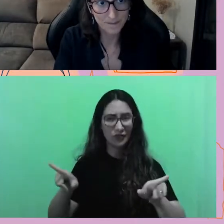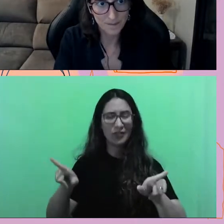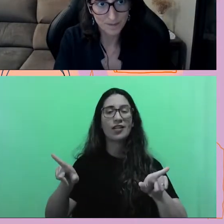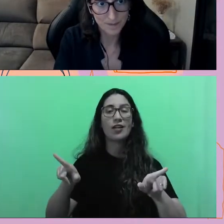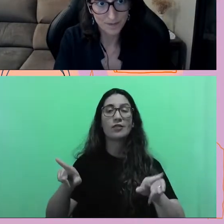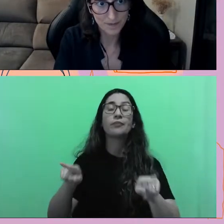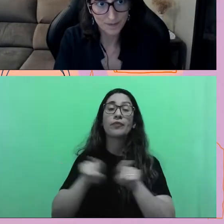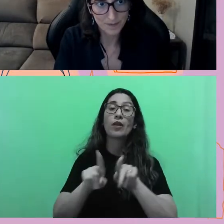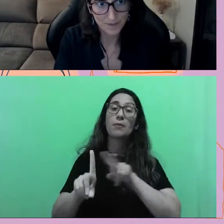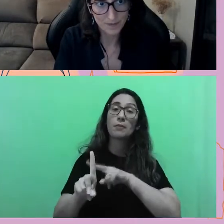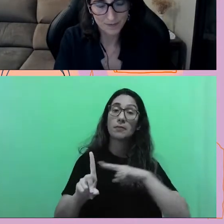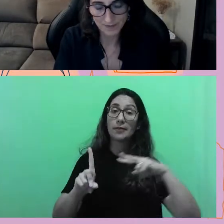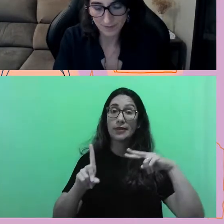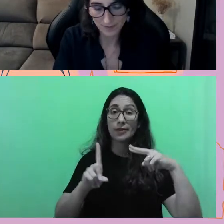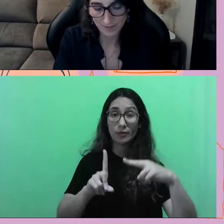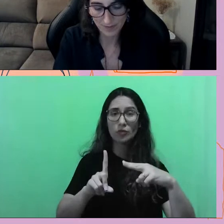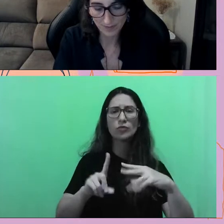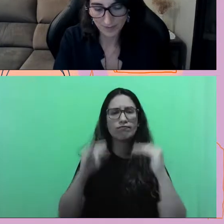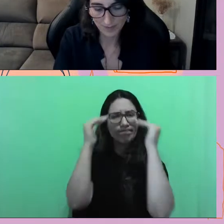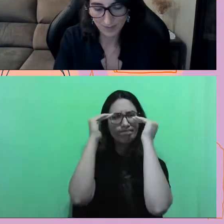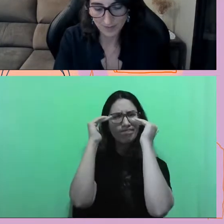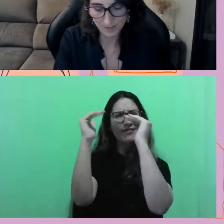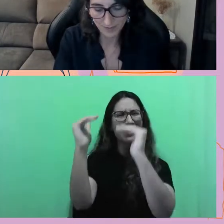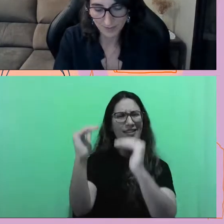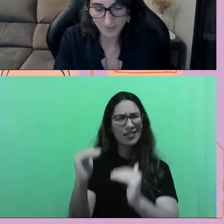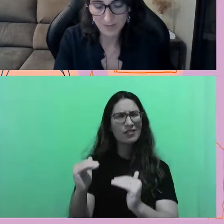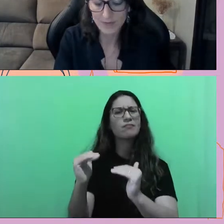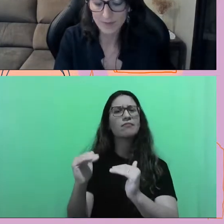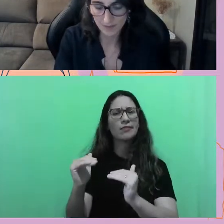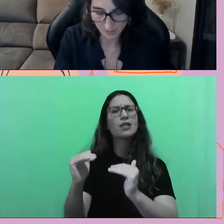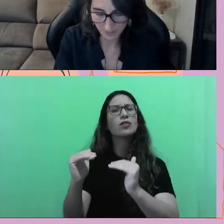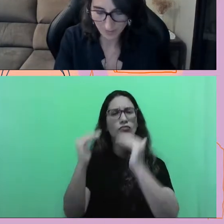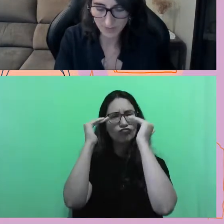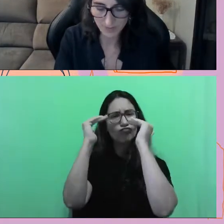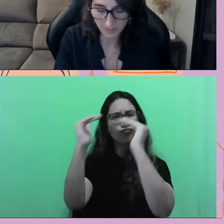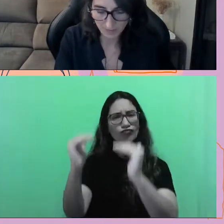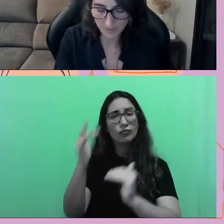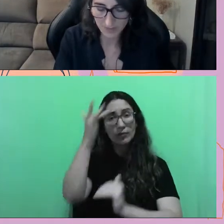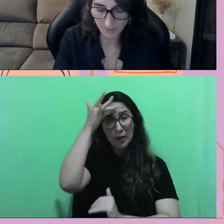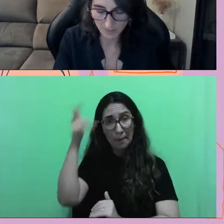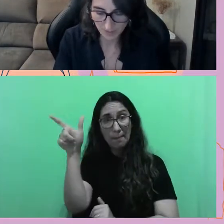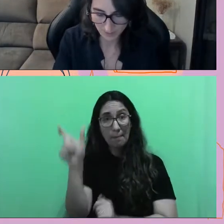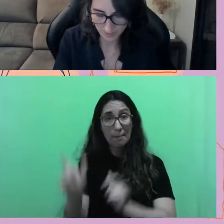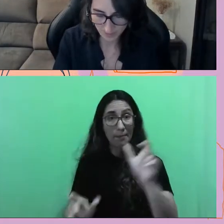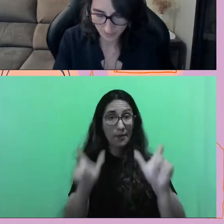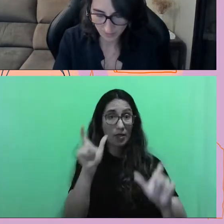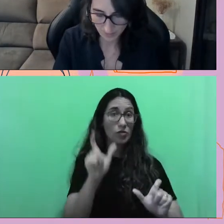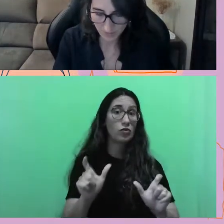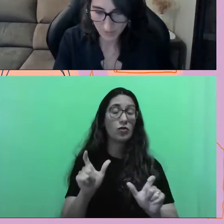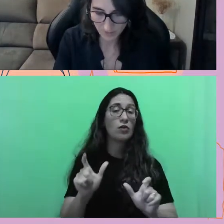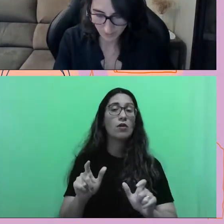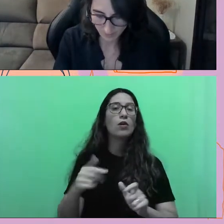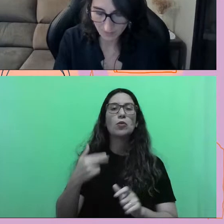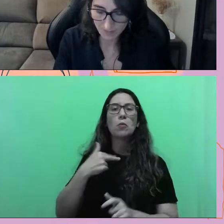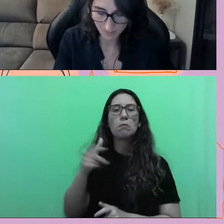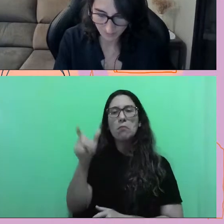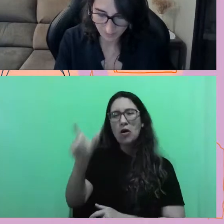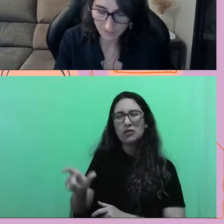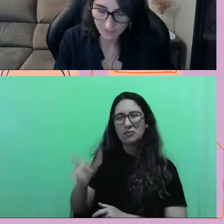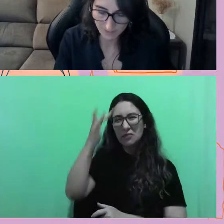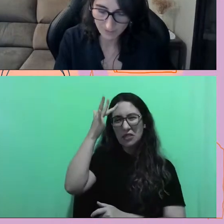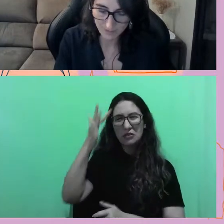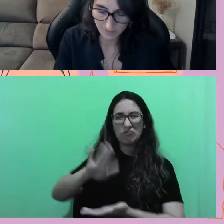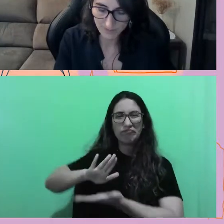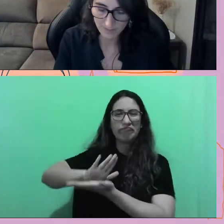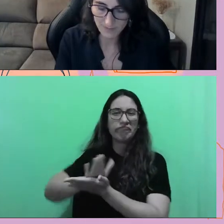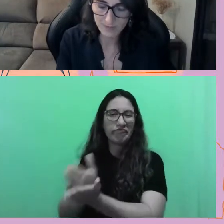perspectiva de respeito à pluralidade, né? Para eu existir, eu não preciso destruir o outro. Então,